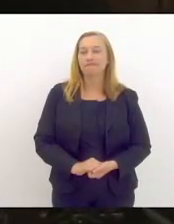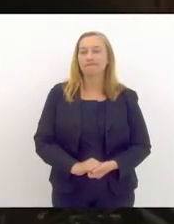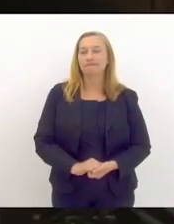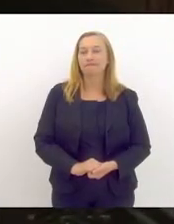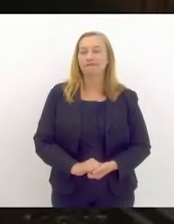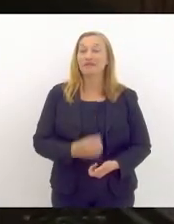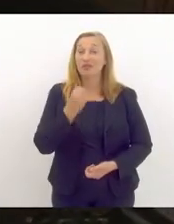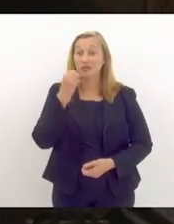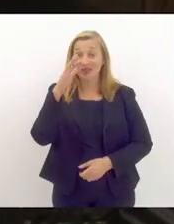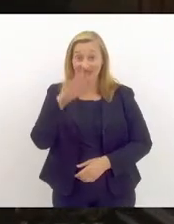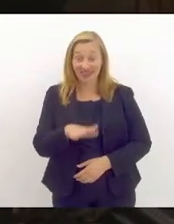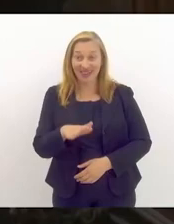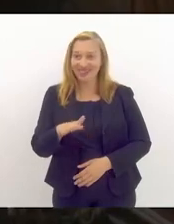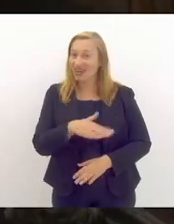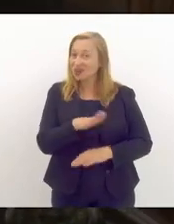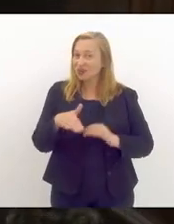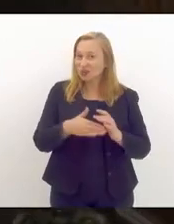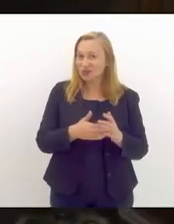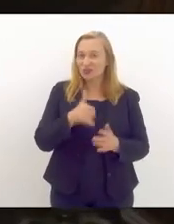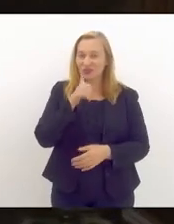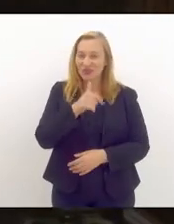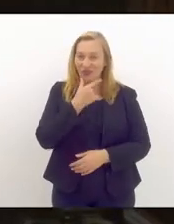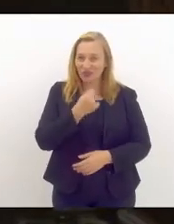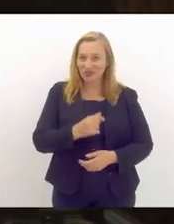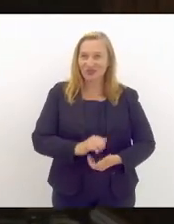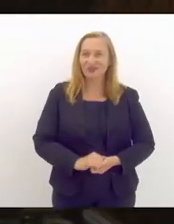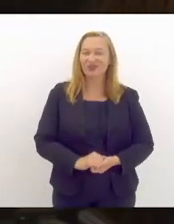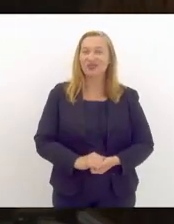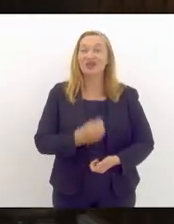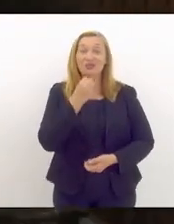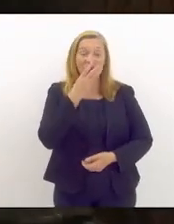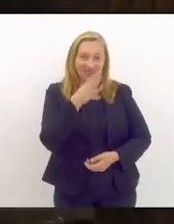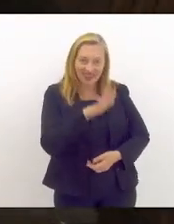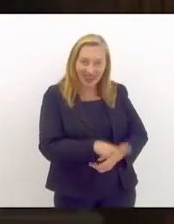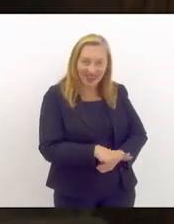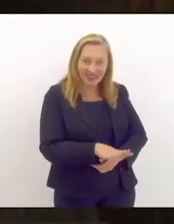Boa tarde a todas e todos. Boa tarde,